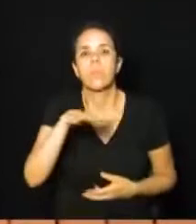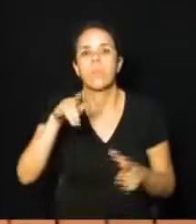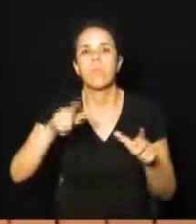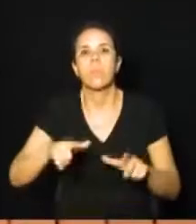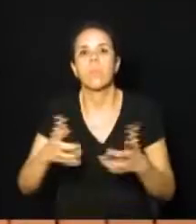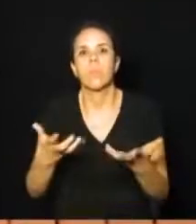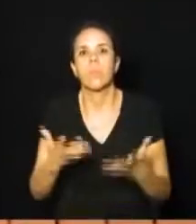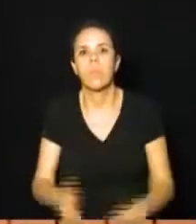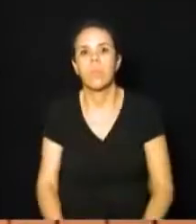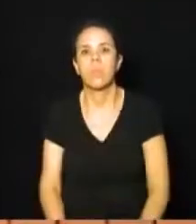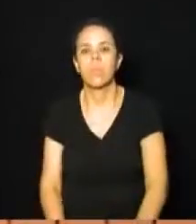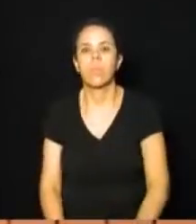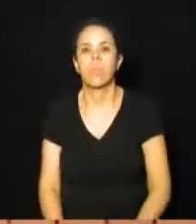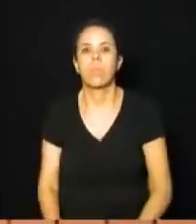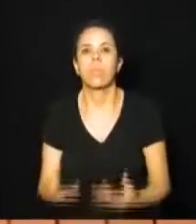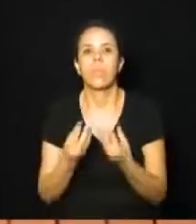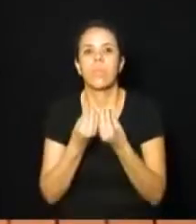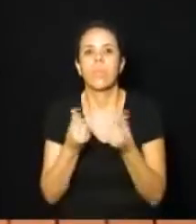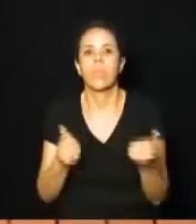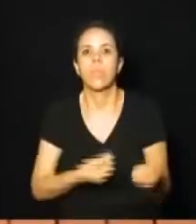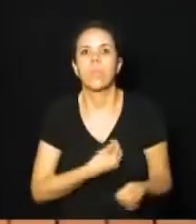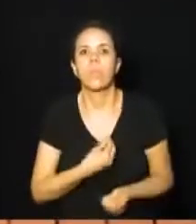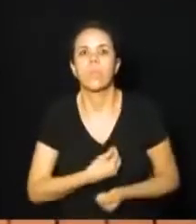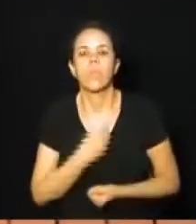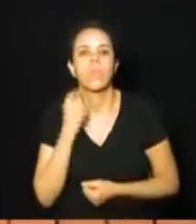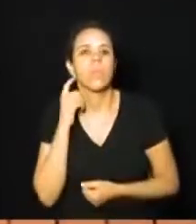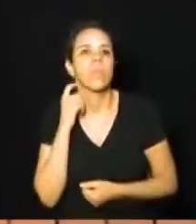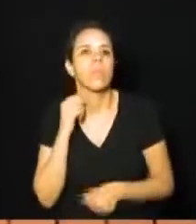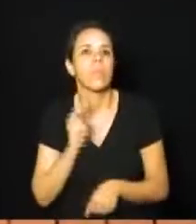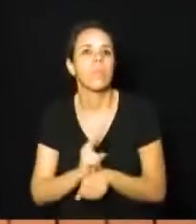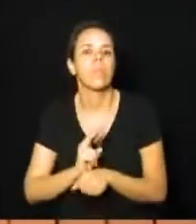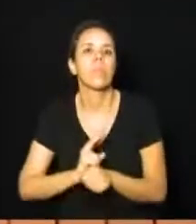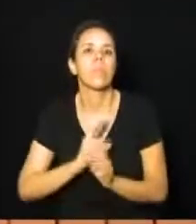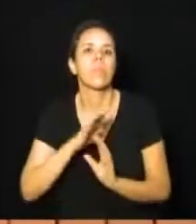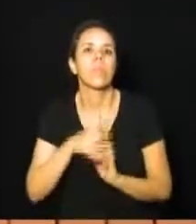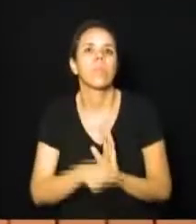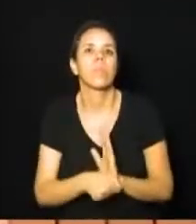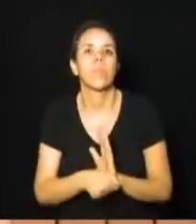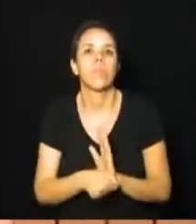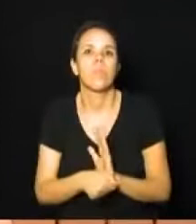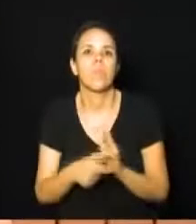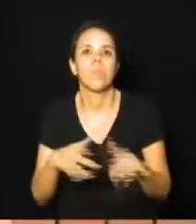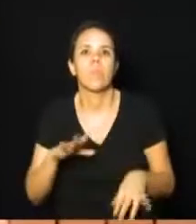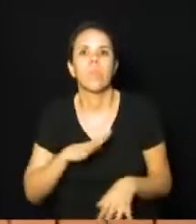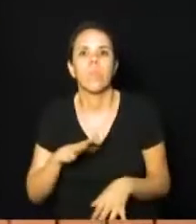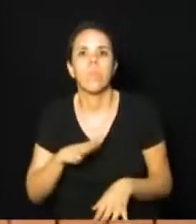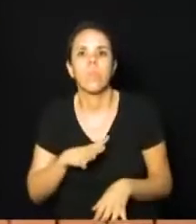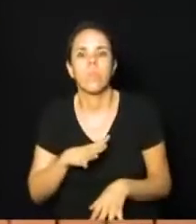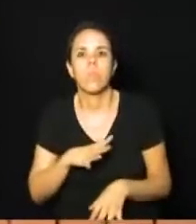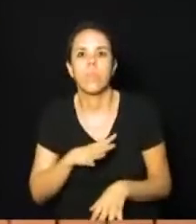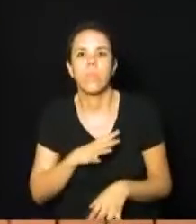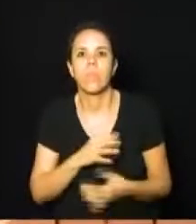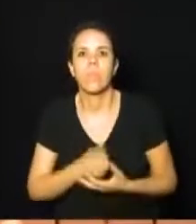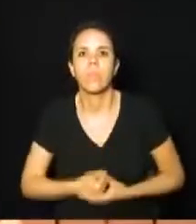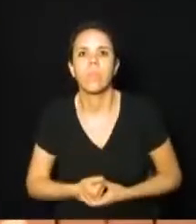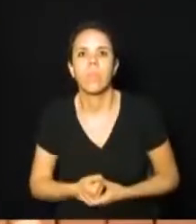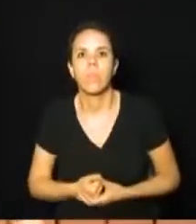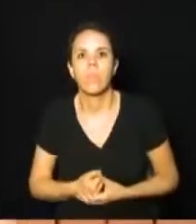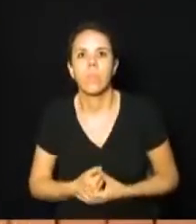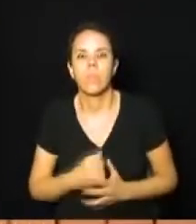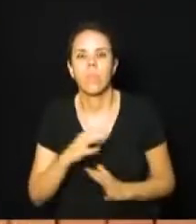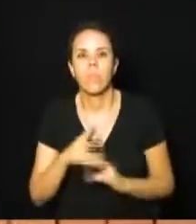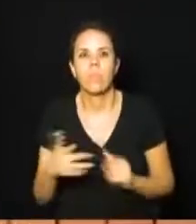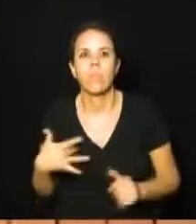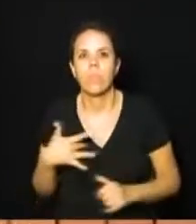nós quisermos garantir qualidade de vida, proteção ambiental e uma cidade